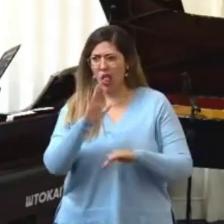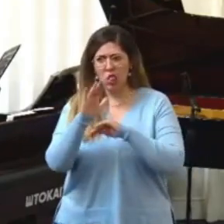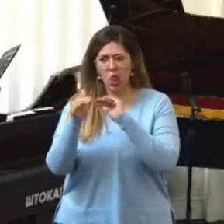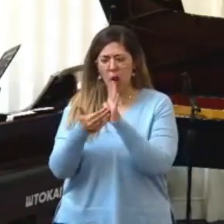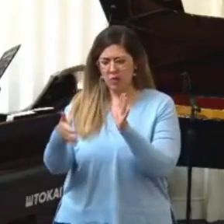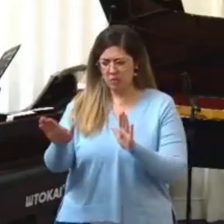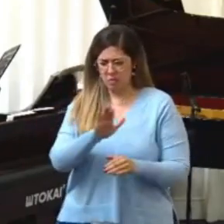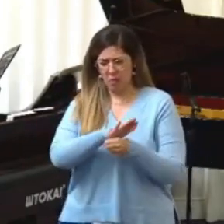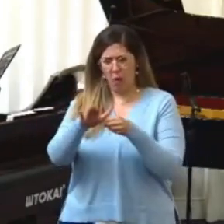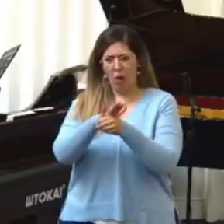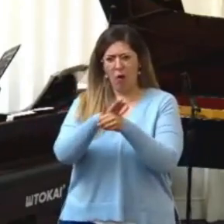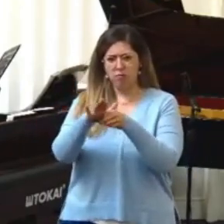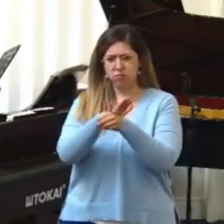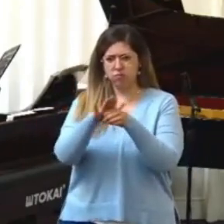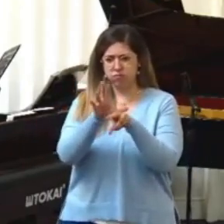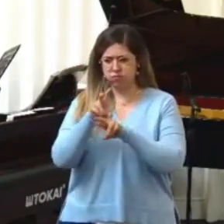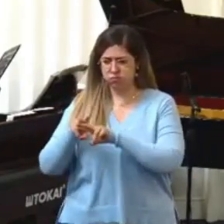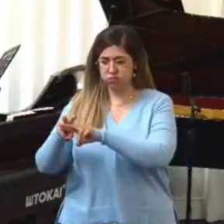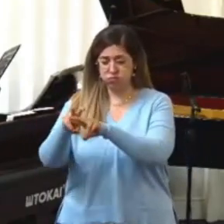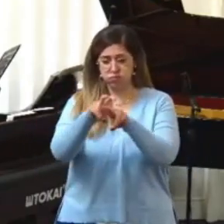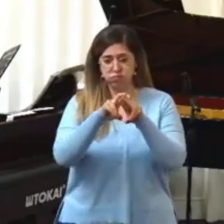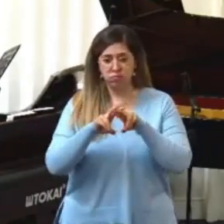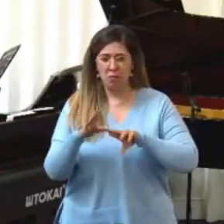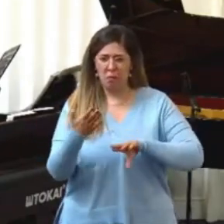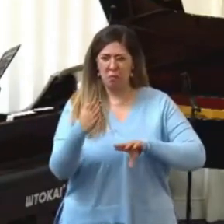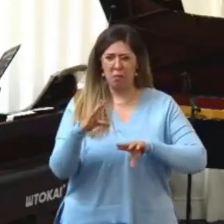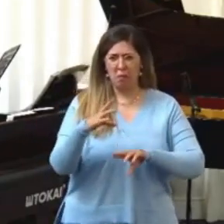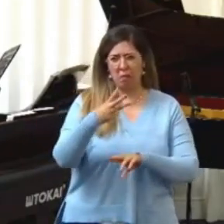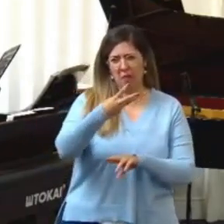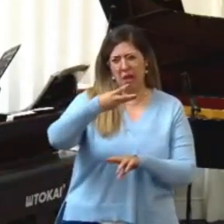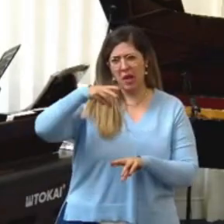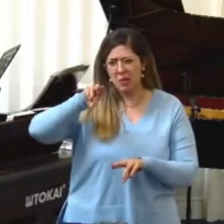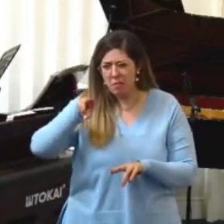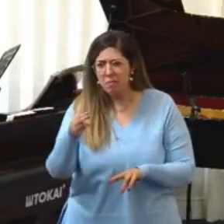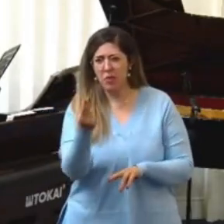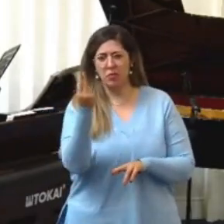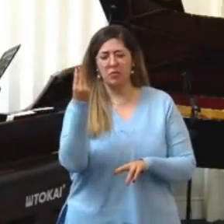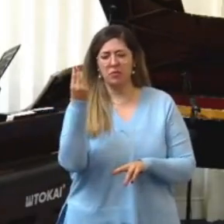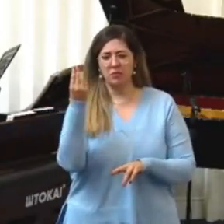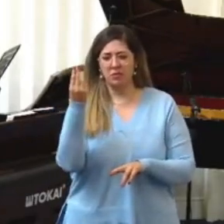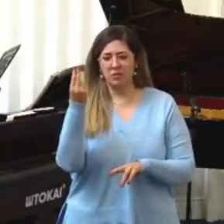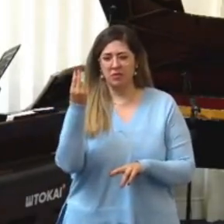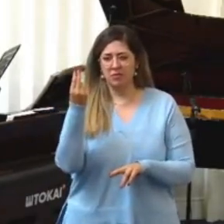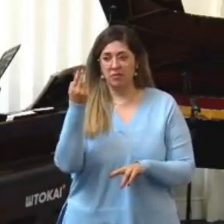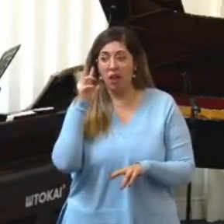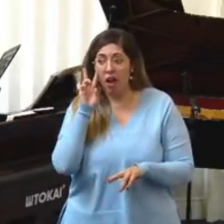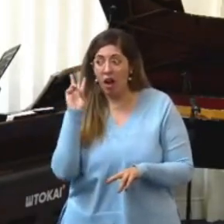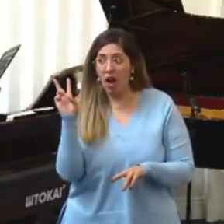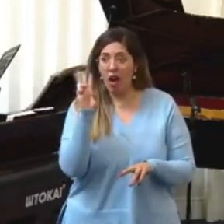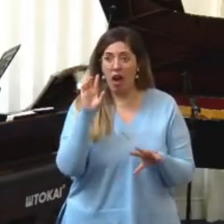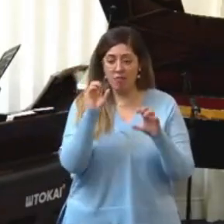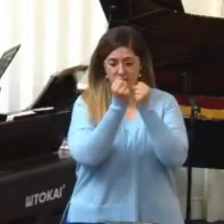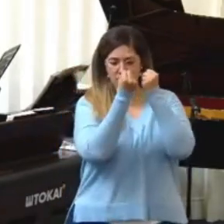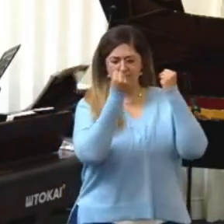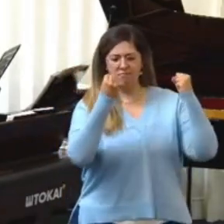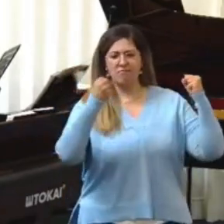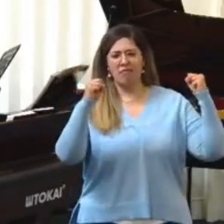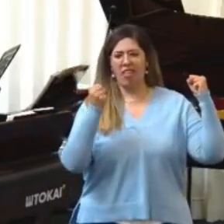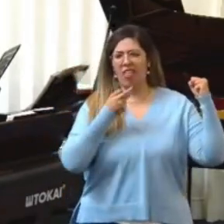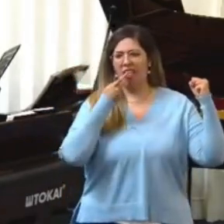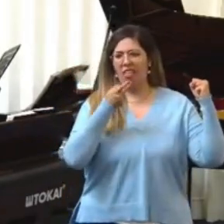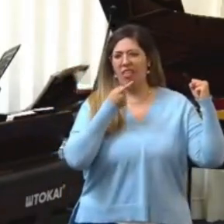E sobre o teto havia uns 3.000 homens e mulheres, que olhavam enquanto